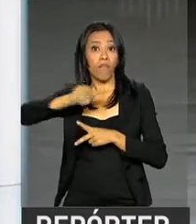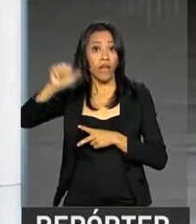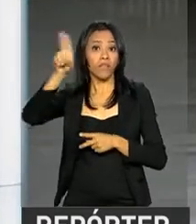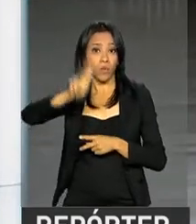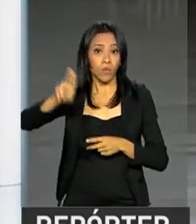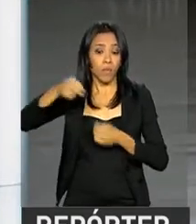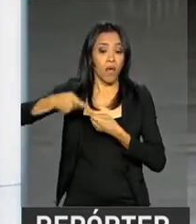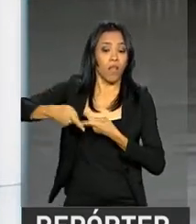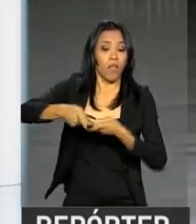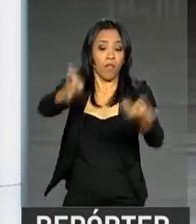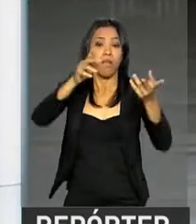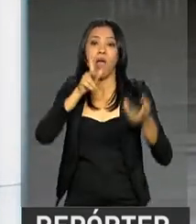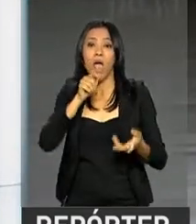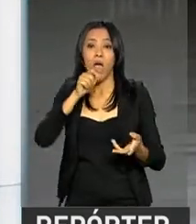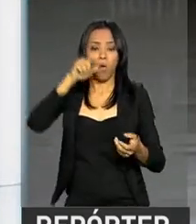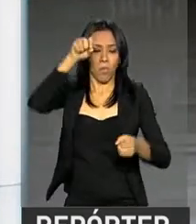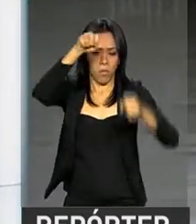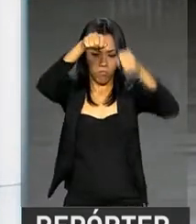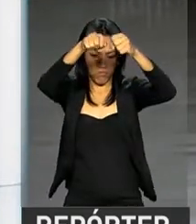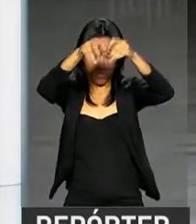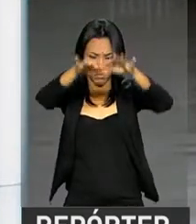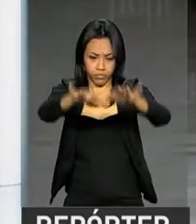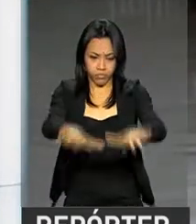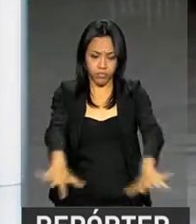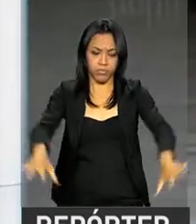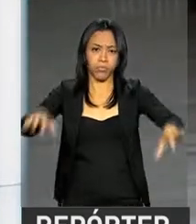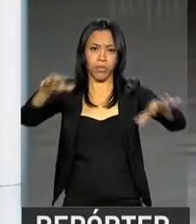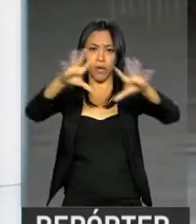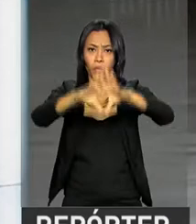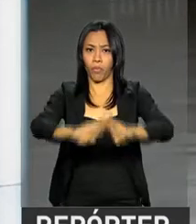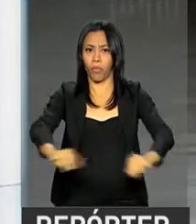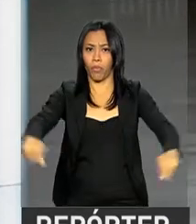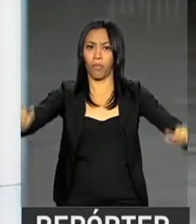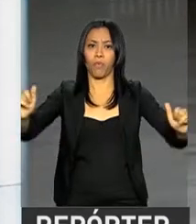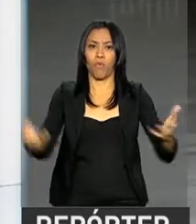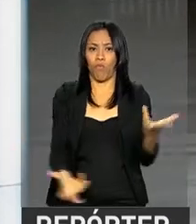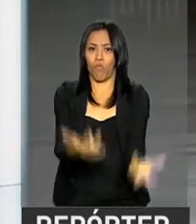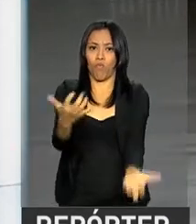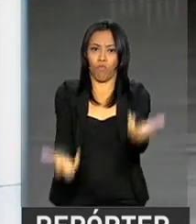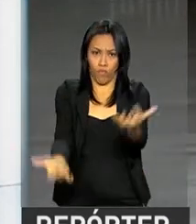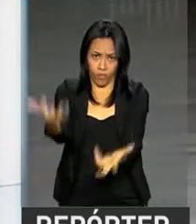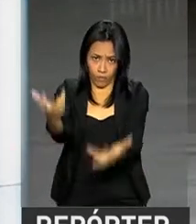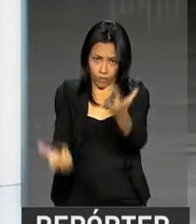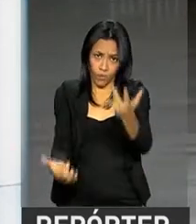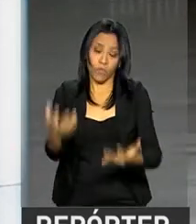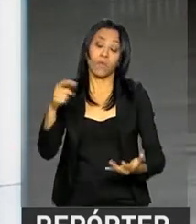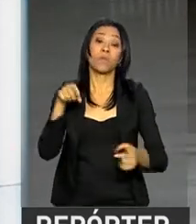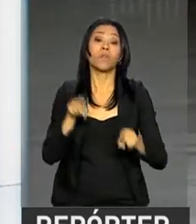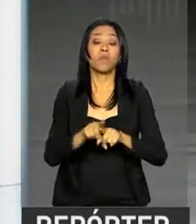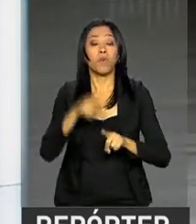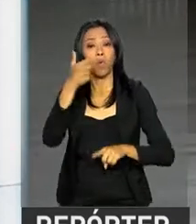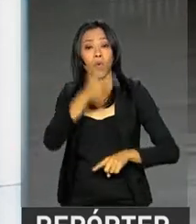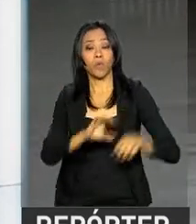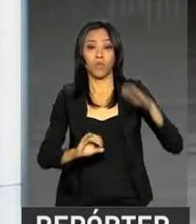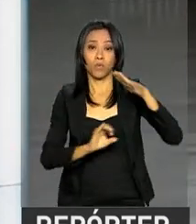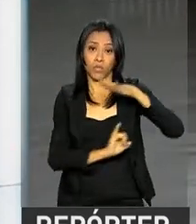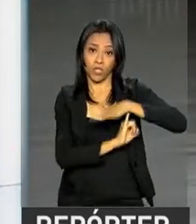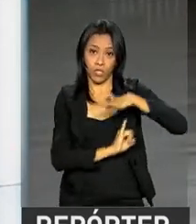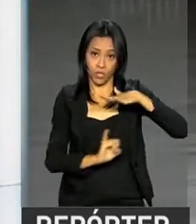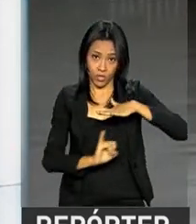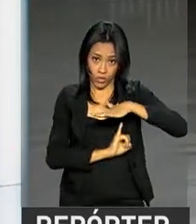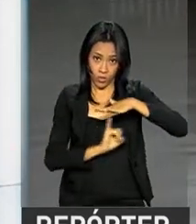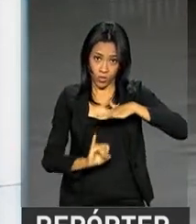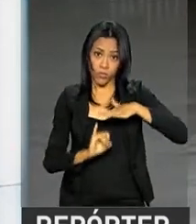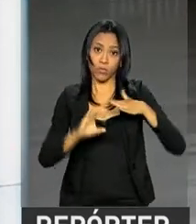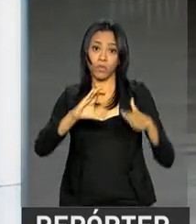no combate ao fogo de acordo com o instituto chico mendes de conservação da biodiversidade desde o dia